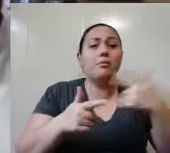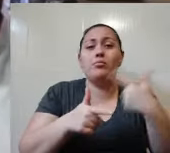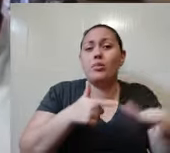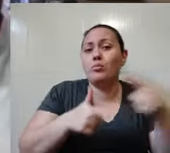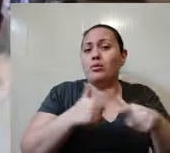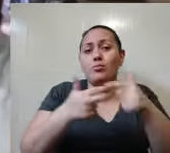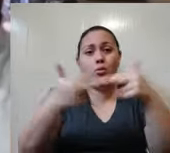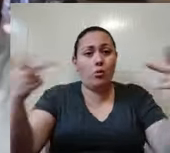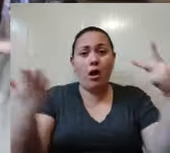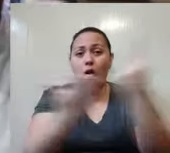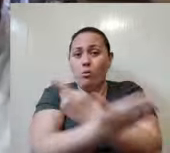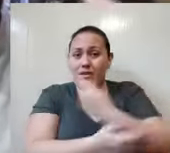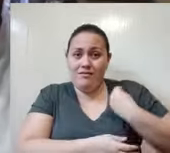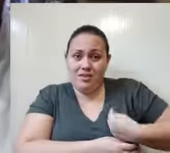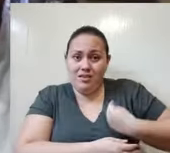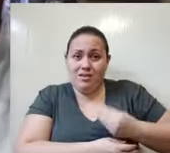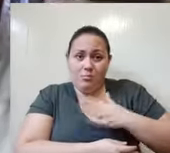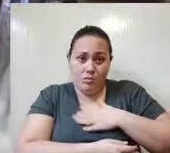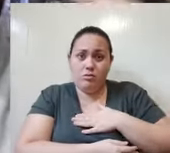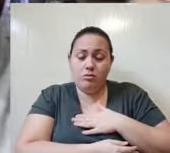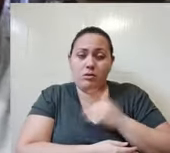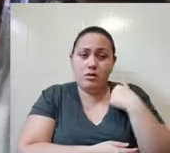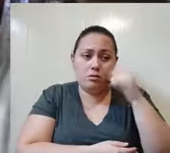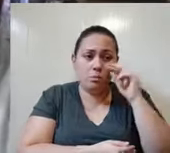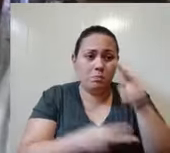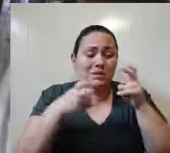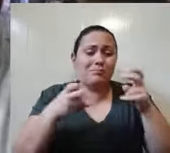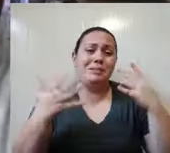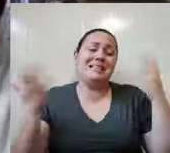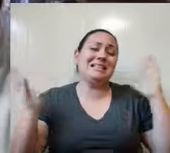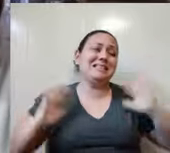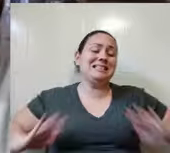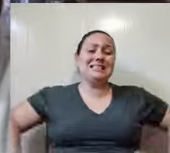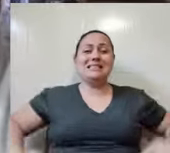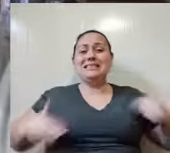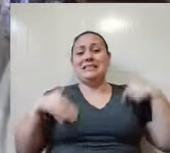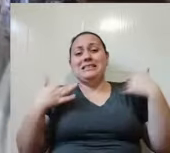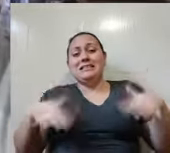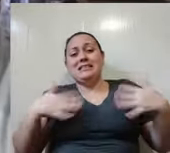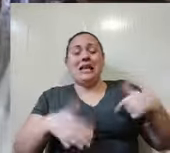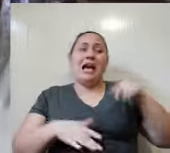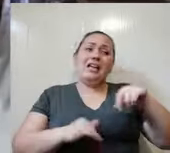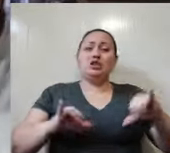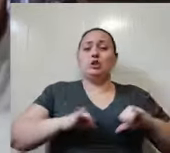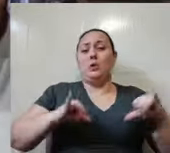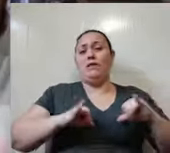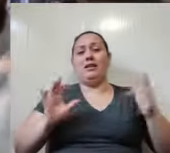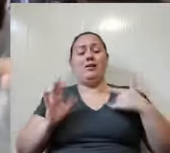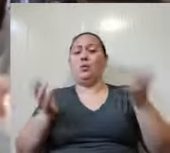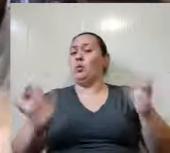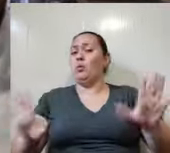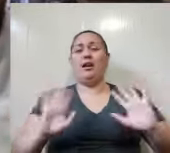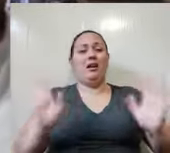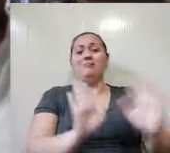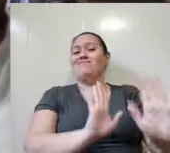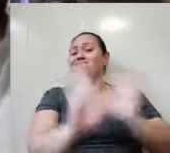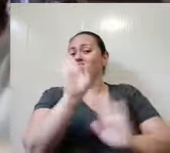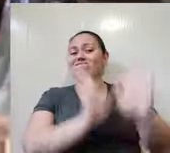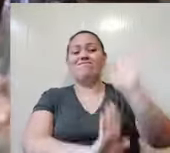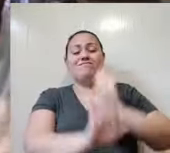minha vida, eu vou identificar ele como um possível sofrimento e eu vou fugir dele de qualquer forma. E daí os problemas